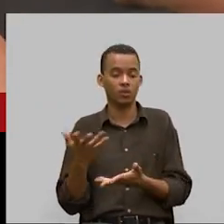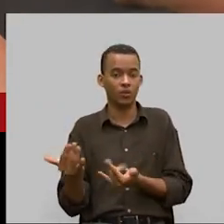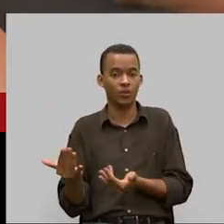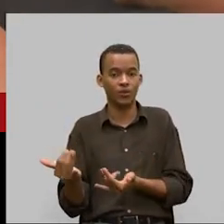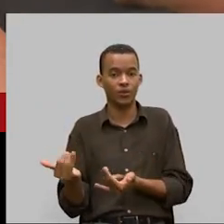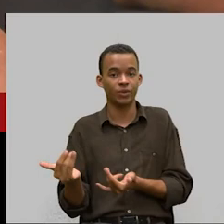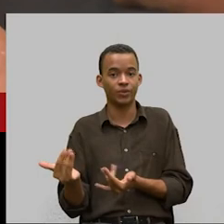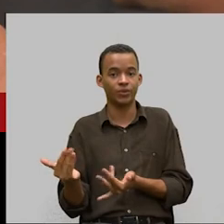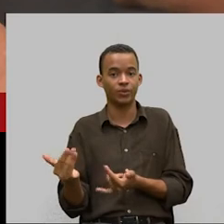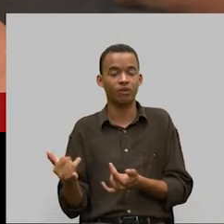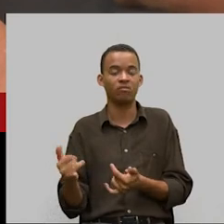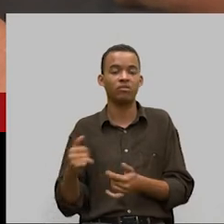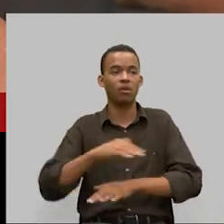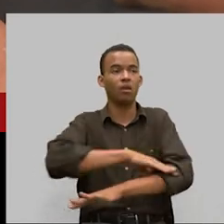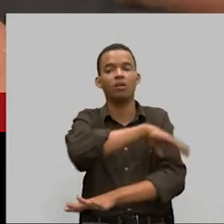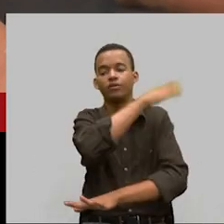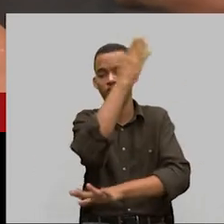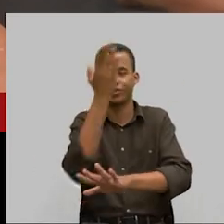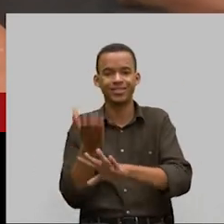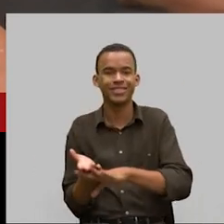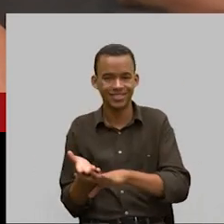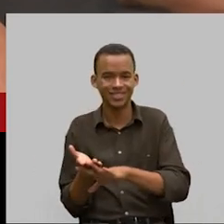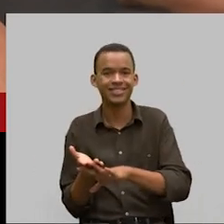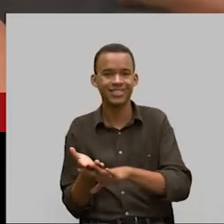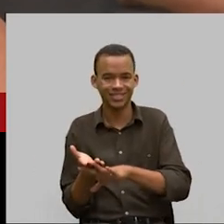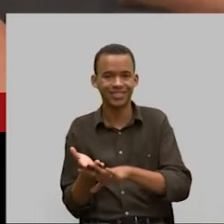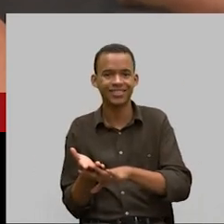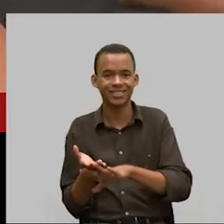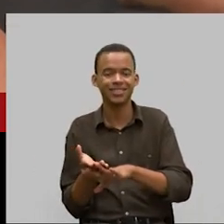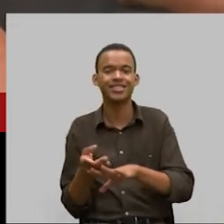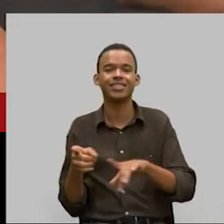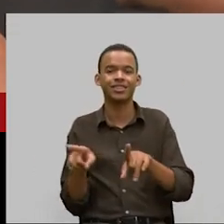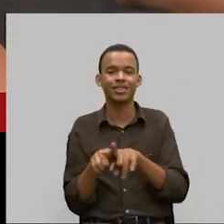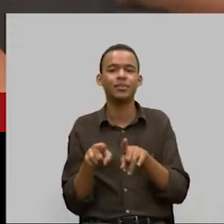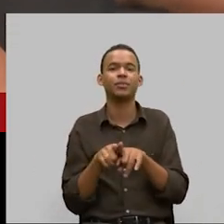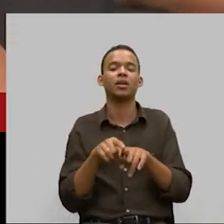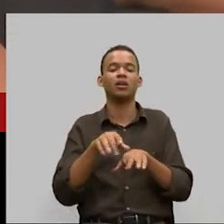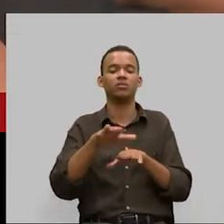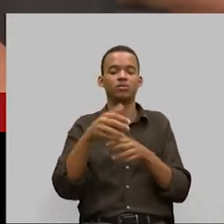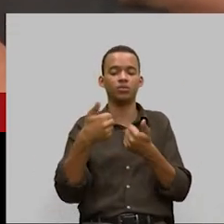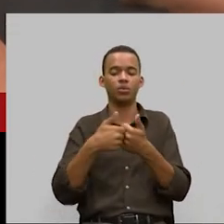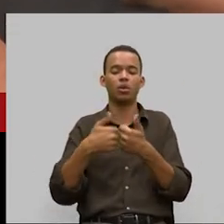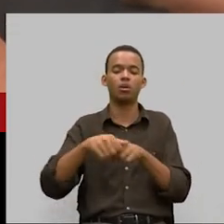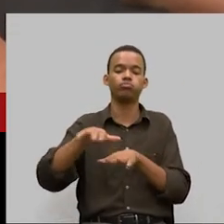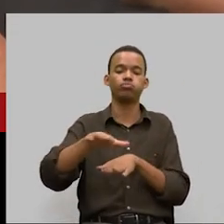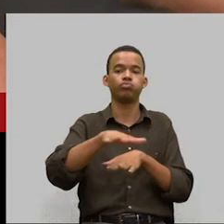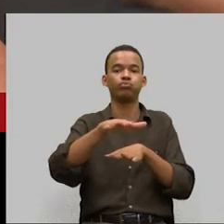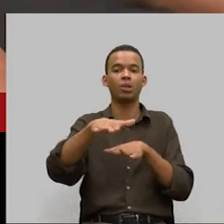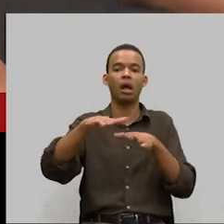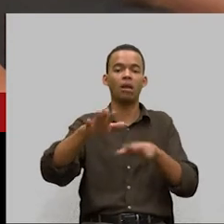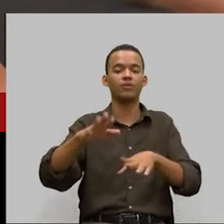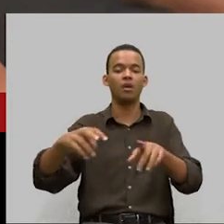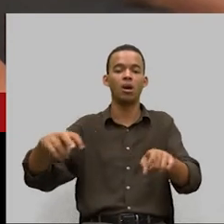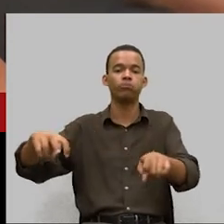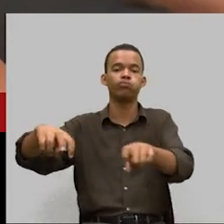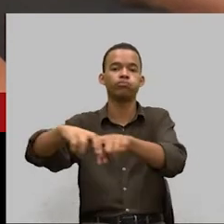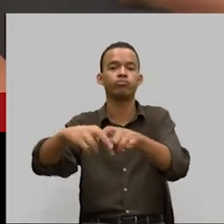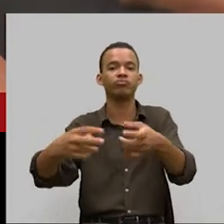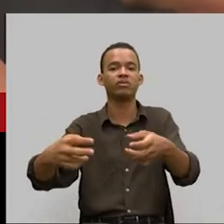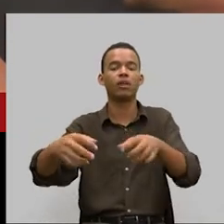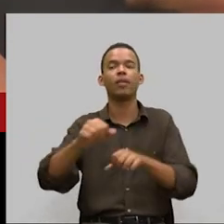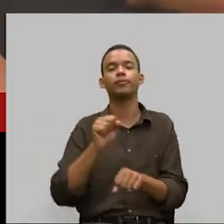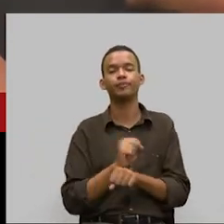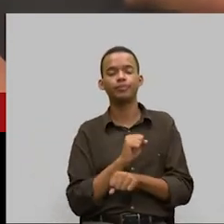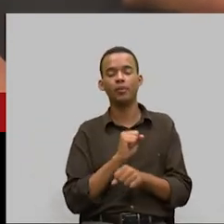o ônibus só volta à tarde além dele enfrentar os acidentes no transporte não é é é é um